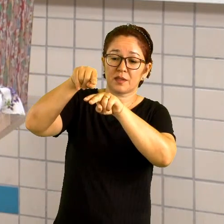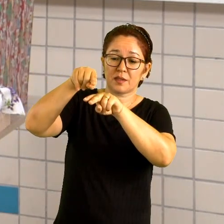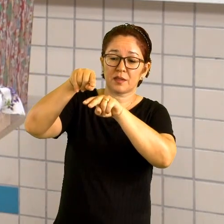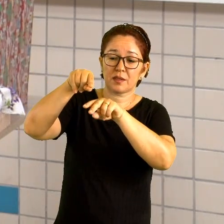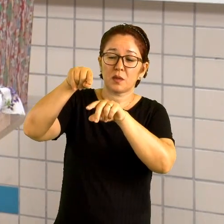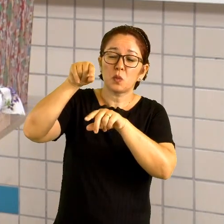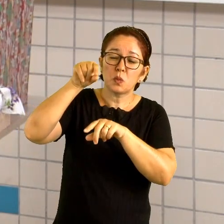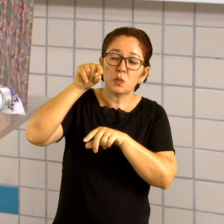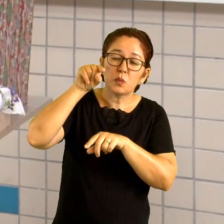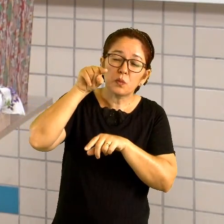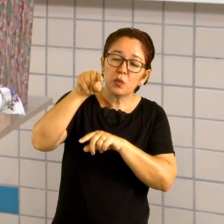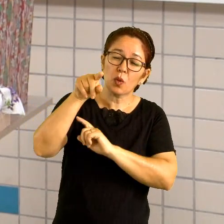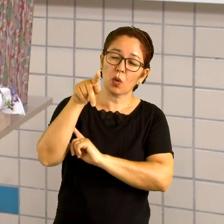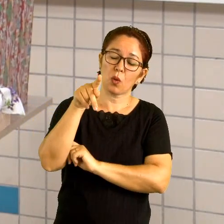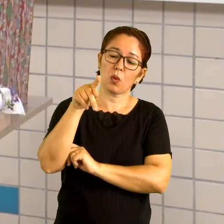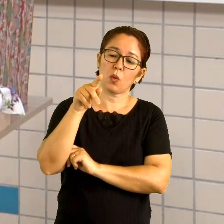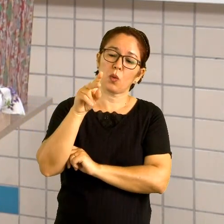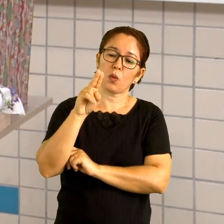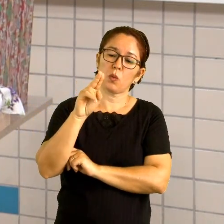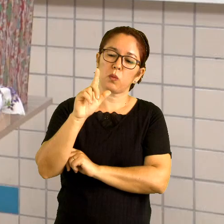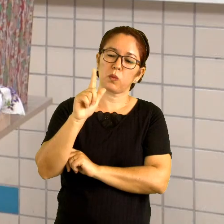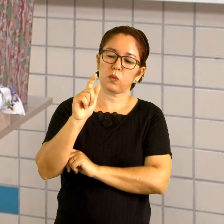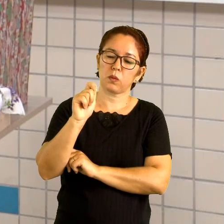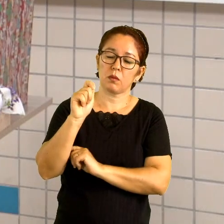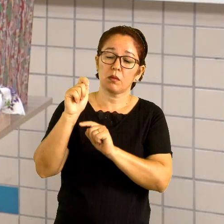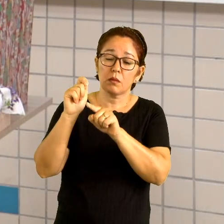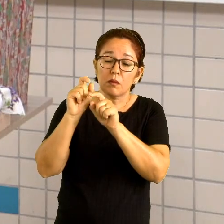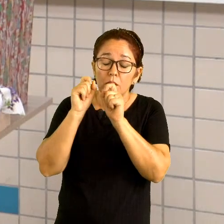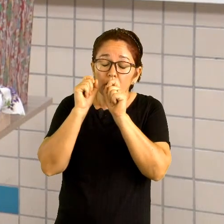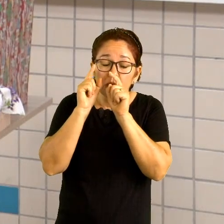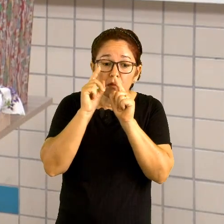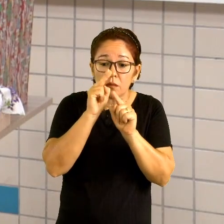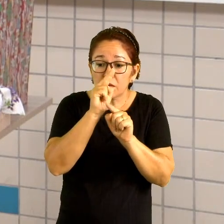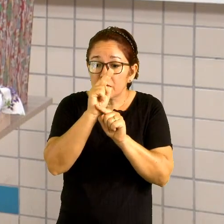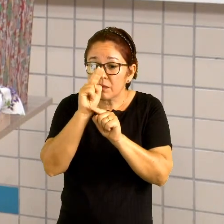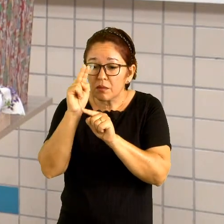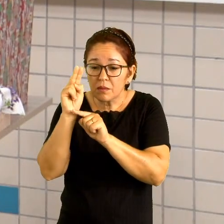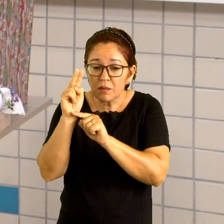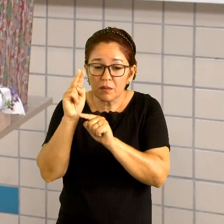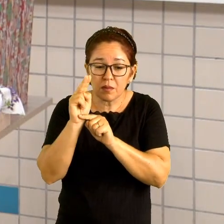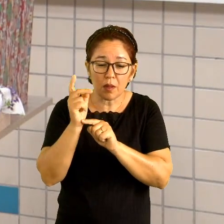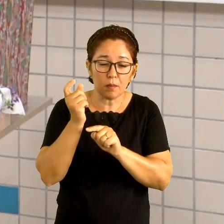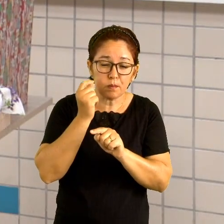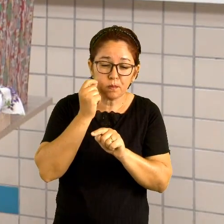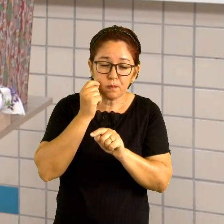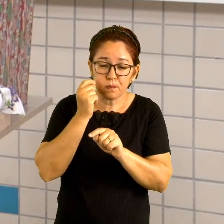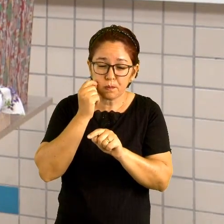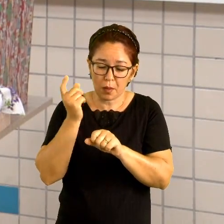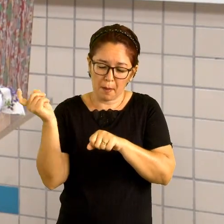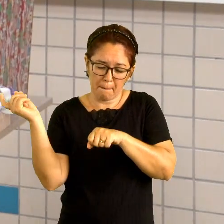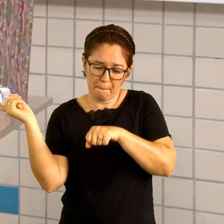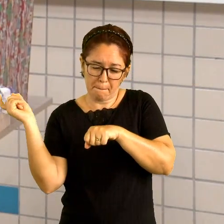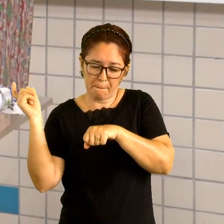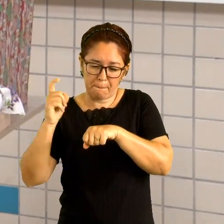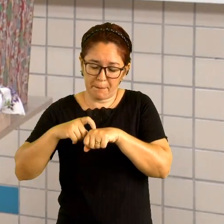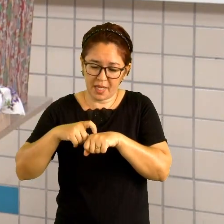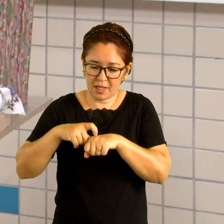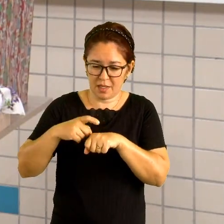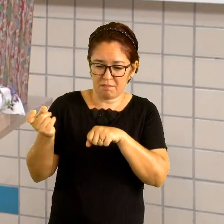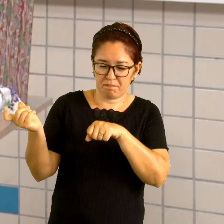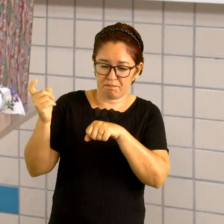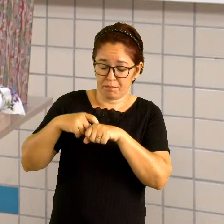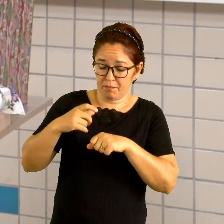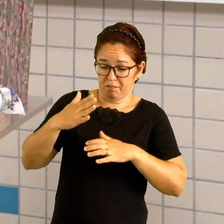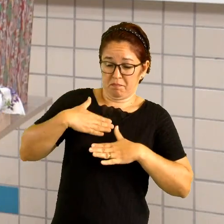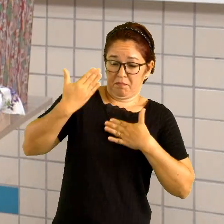possível? Uma pulga acordada, que picou o rato, que assustou o gato, que arranhou o cachorro, que